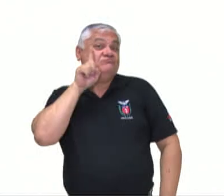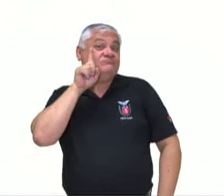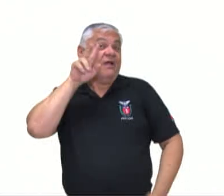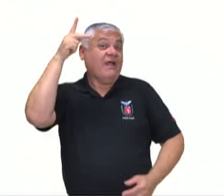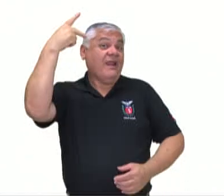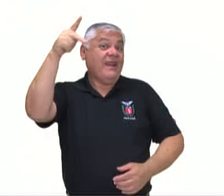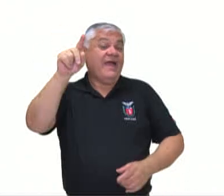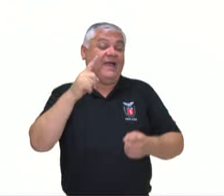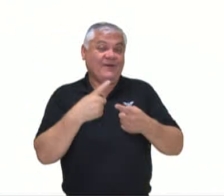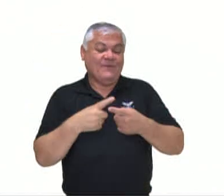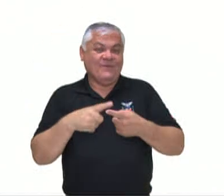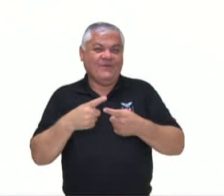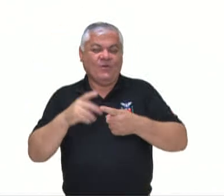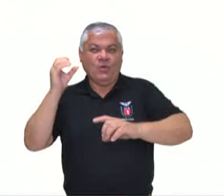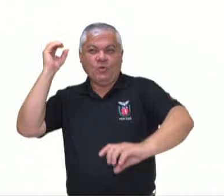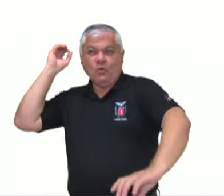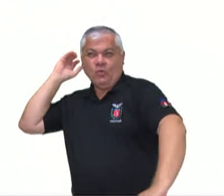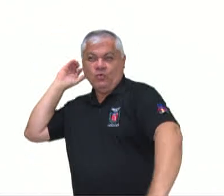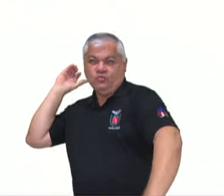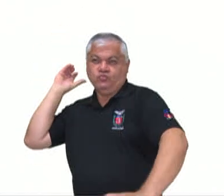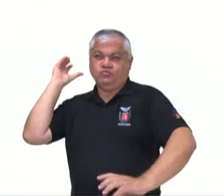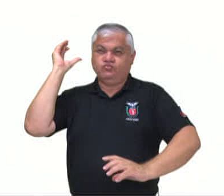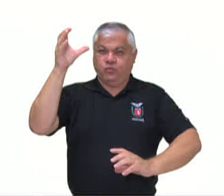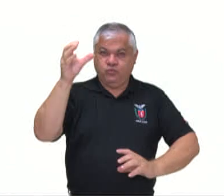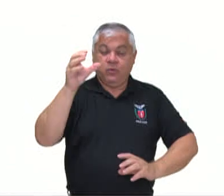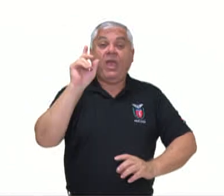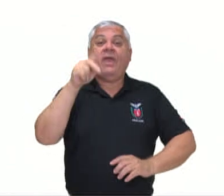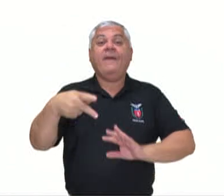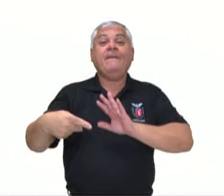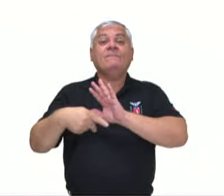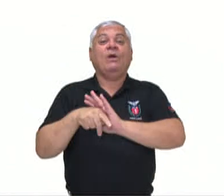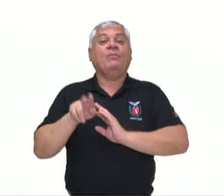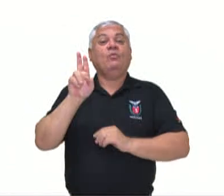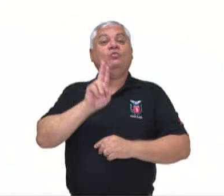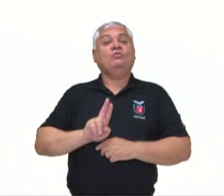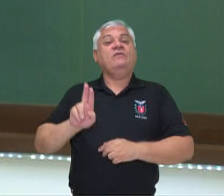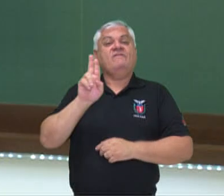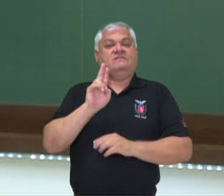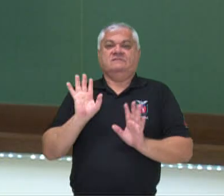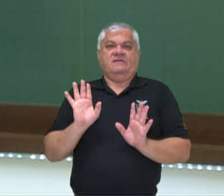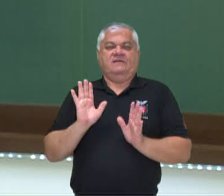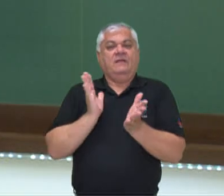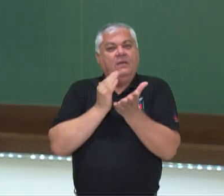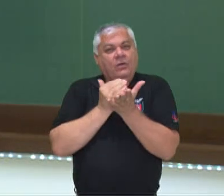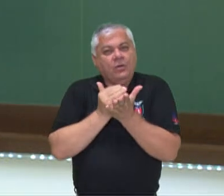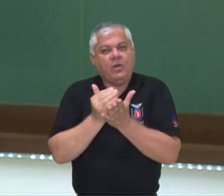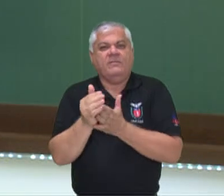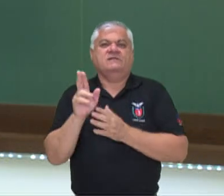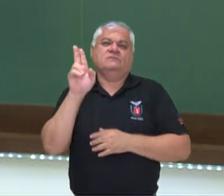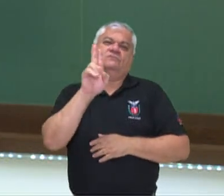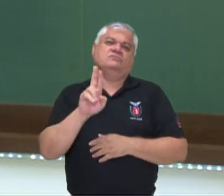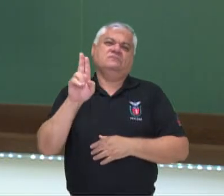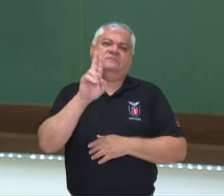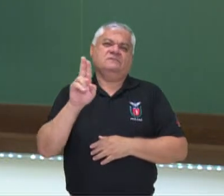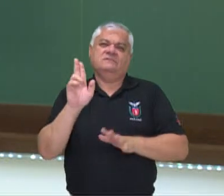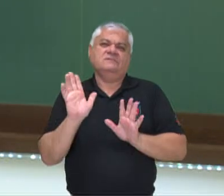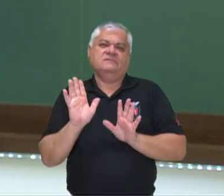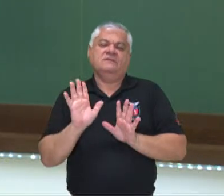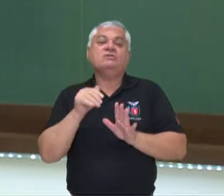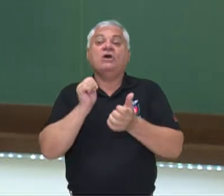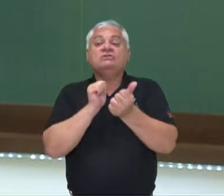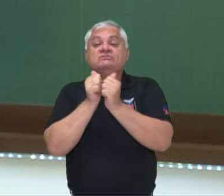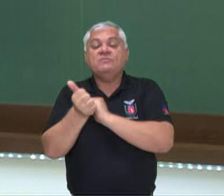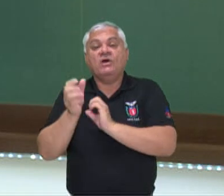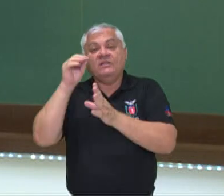para ser um esporte universitário, tá? Então o primeiro jogo de futebol americano foi